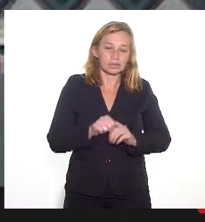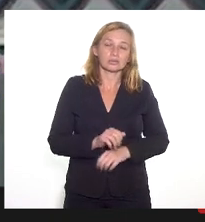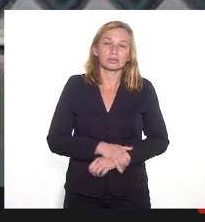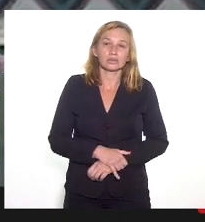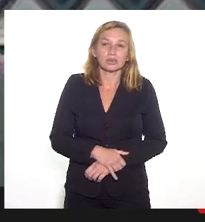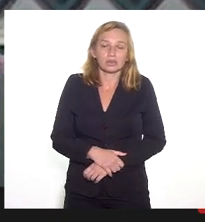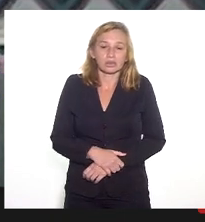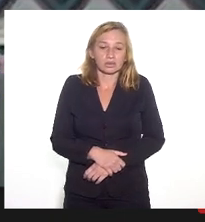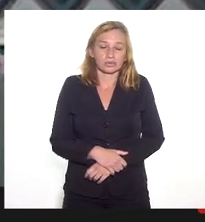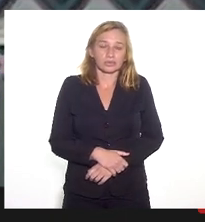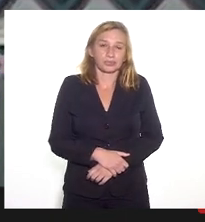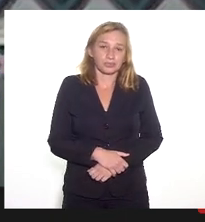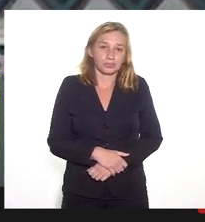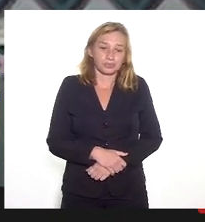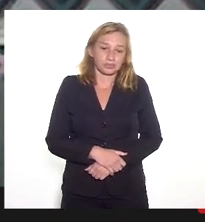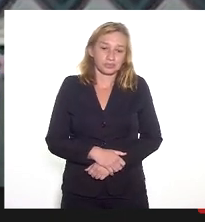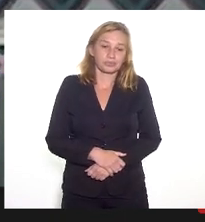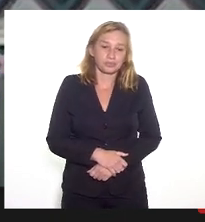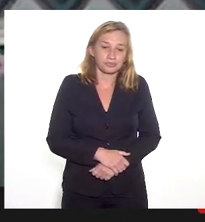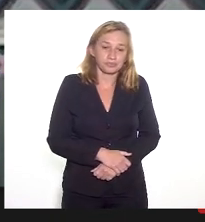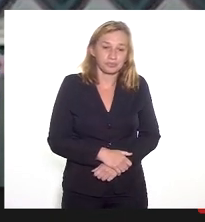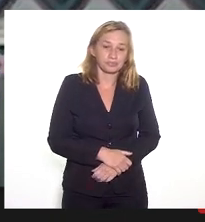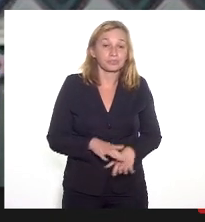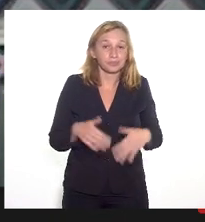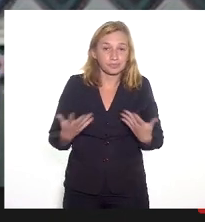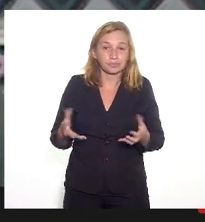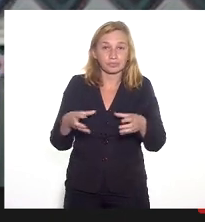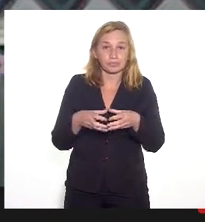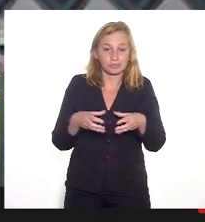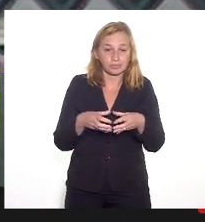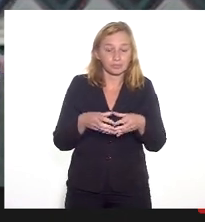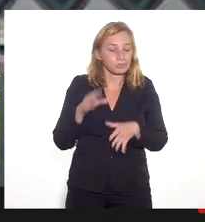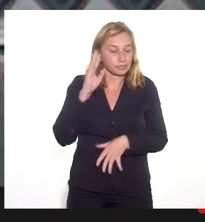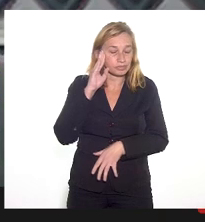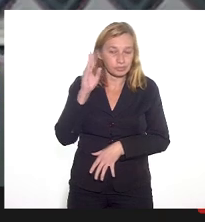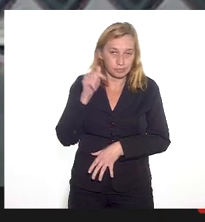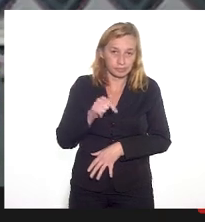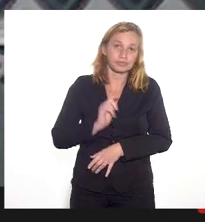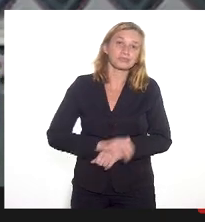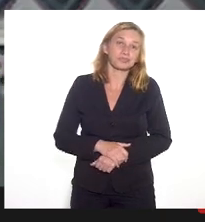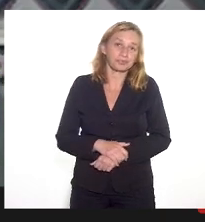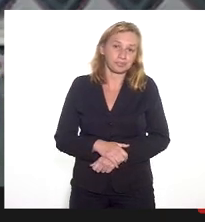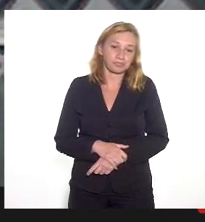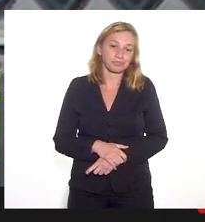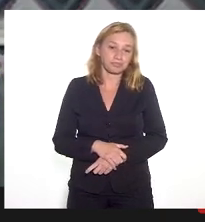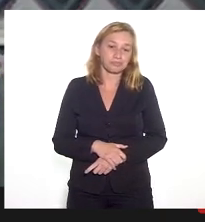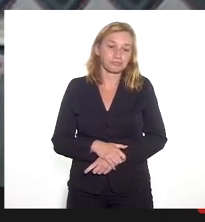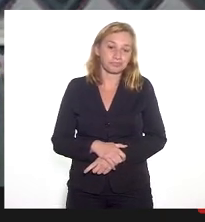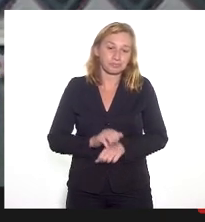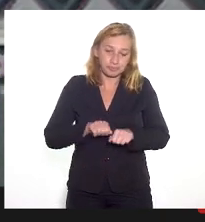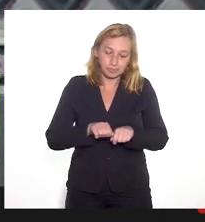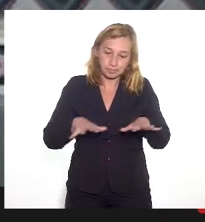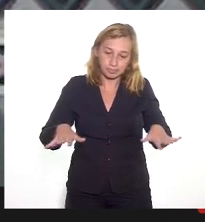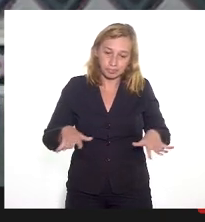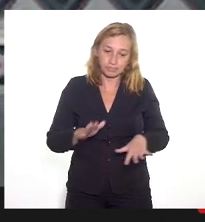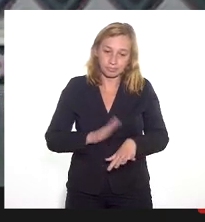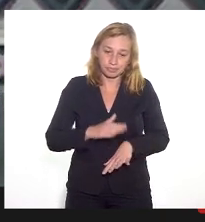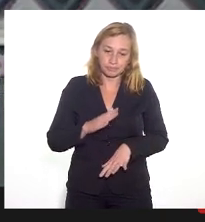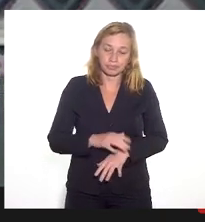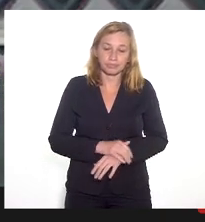possível, né? Então, uma frente como essa, ela é fundamental para a gente se ampliar no corpo